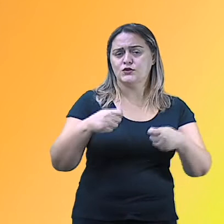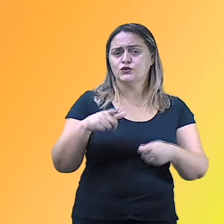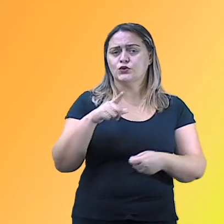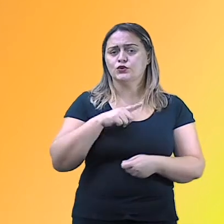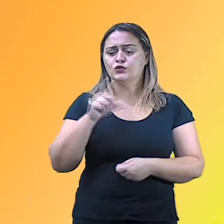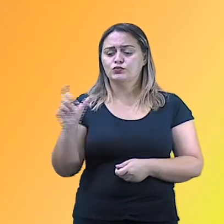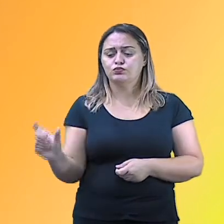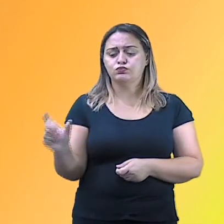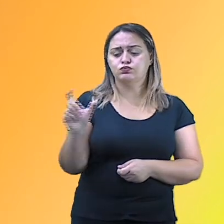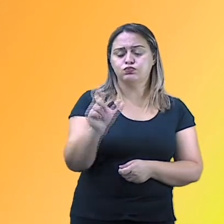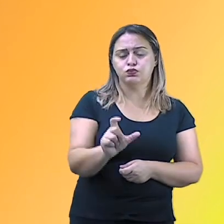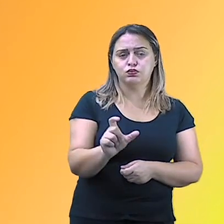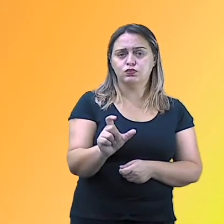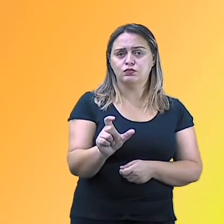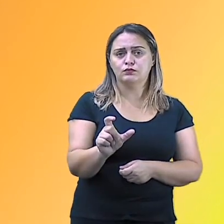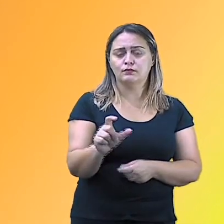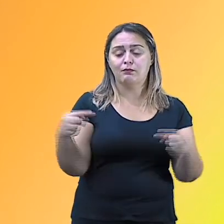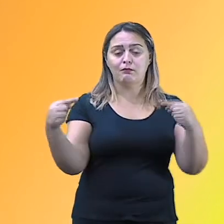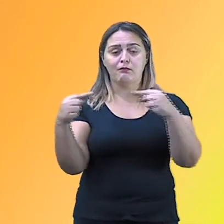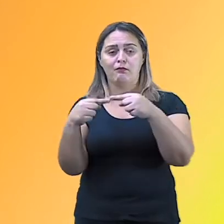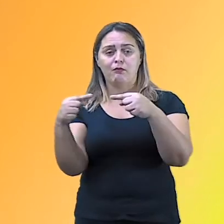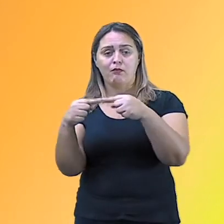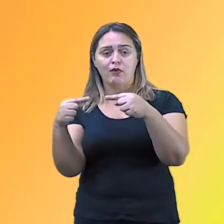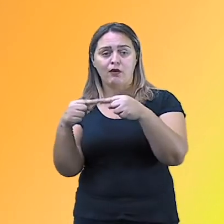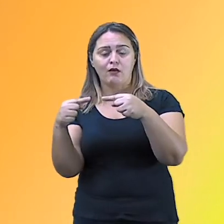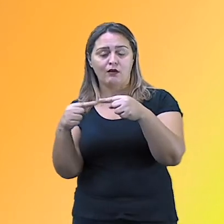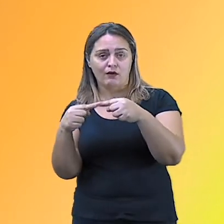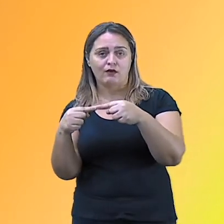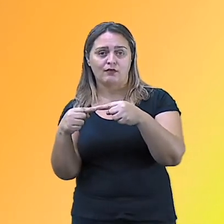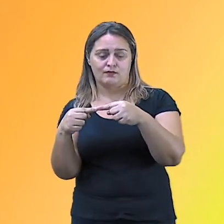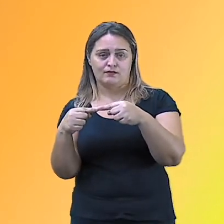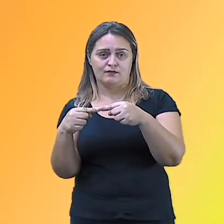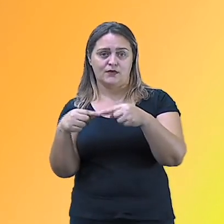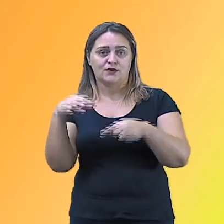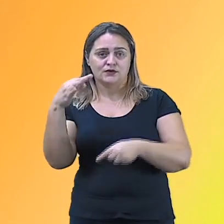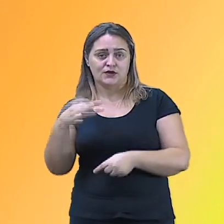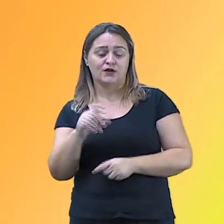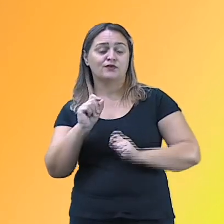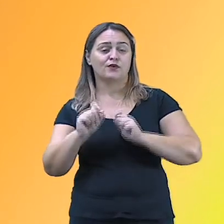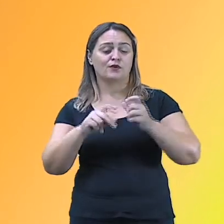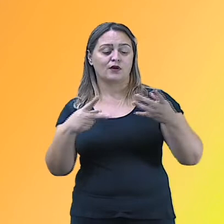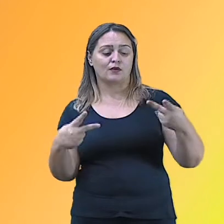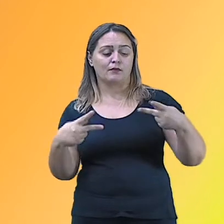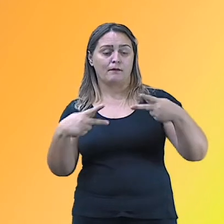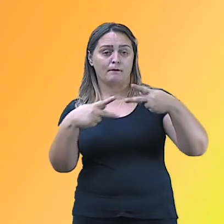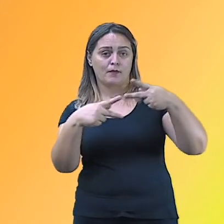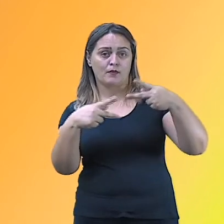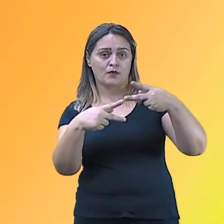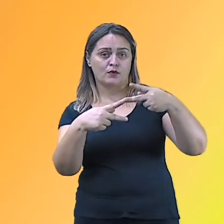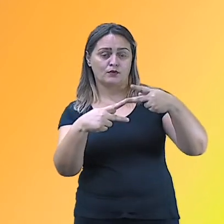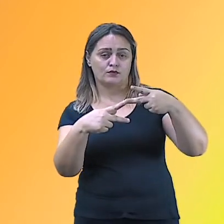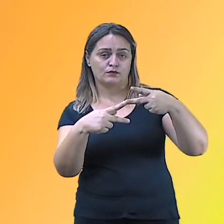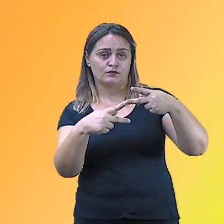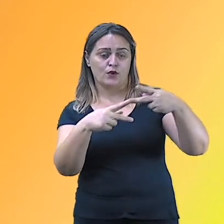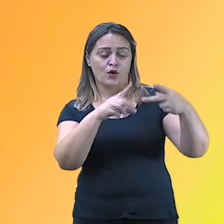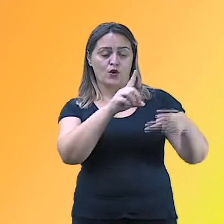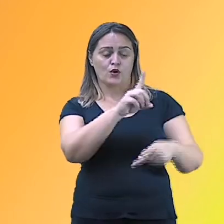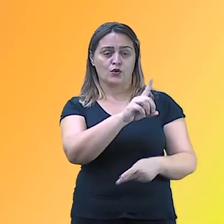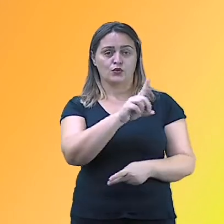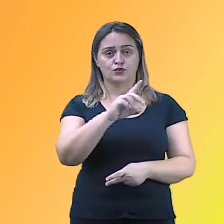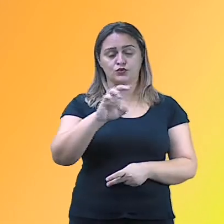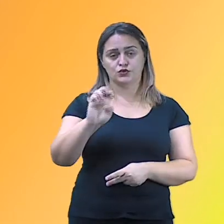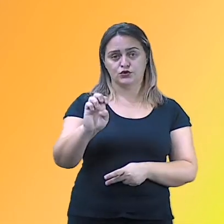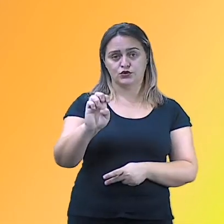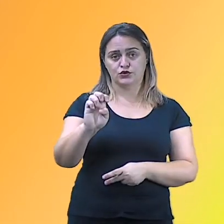nessa situação, que é justamente a preposição. A preposição de mais o artigo o, né? Que compõe aí o